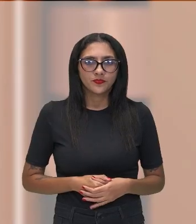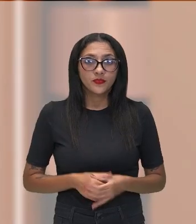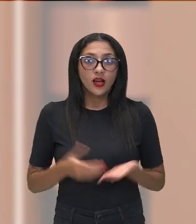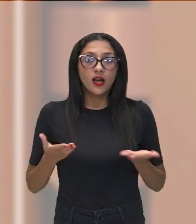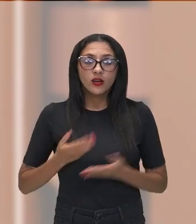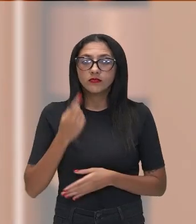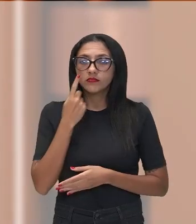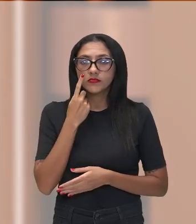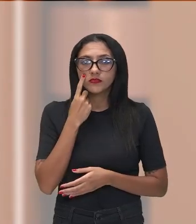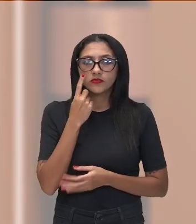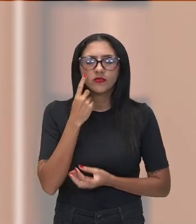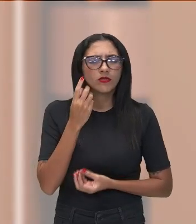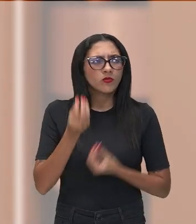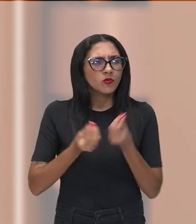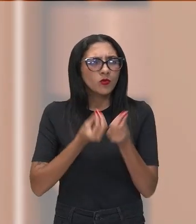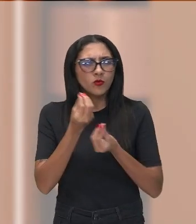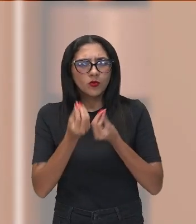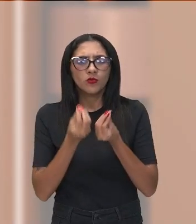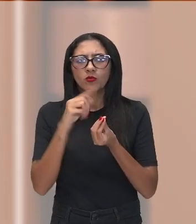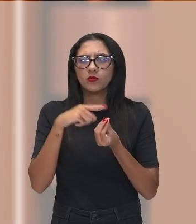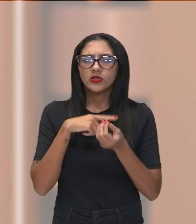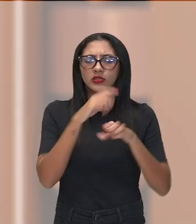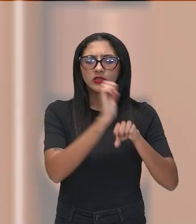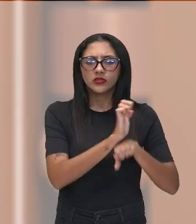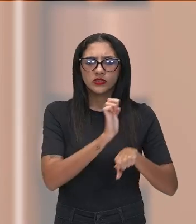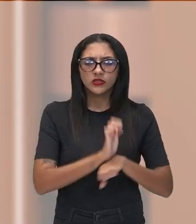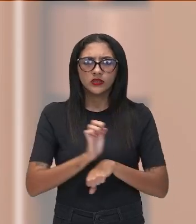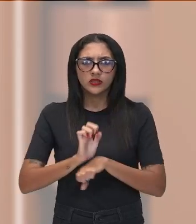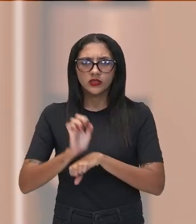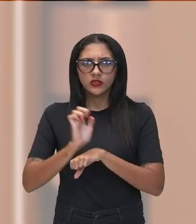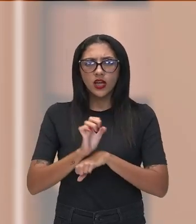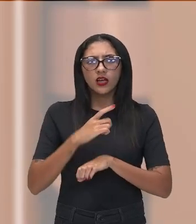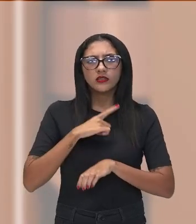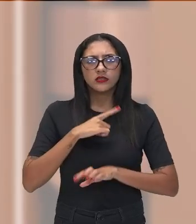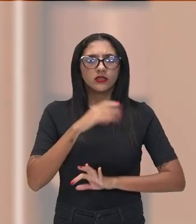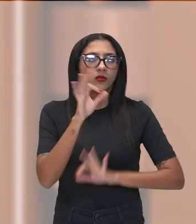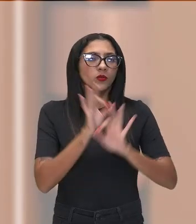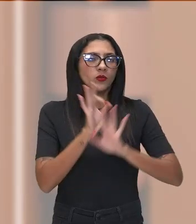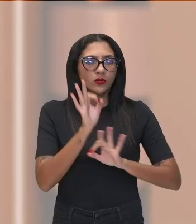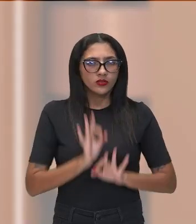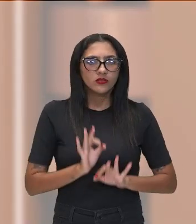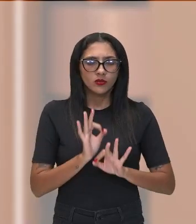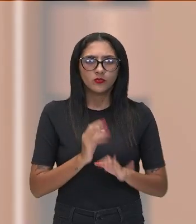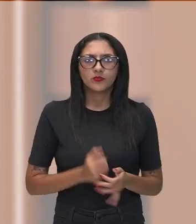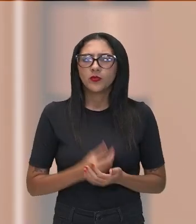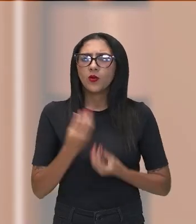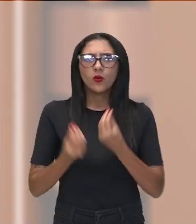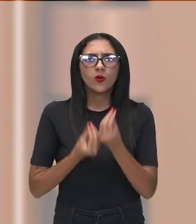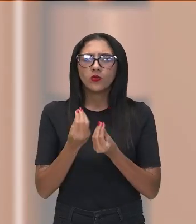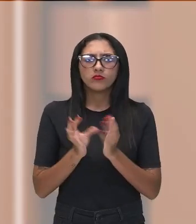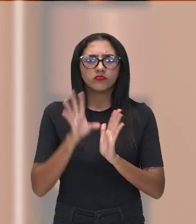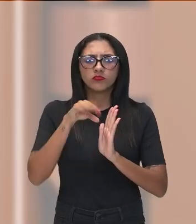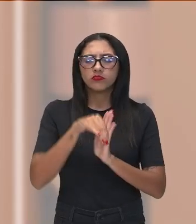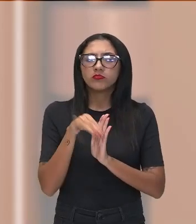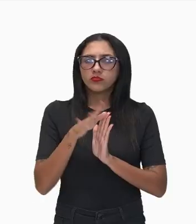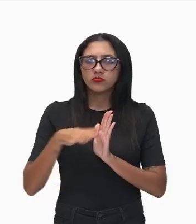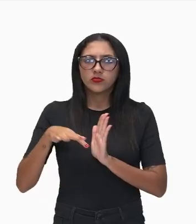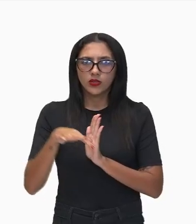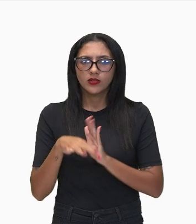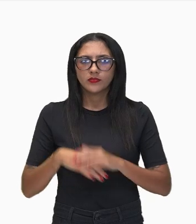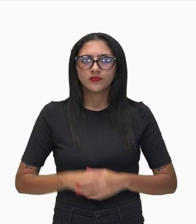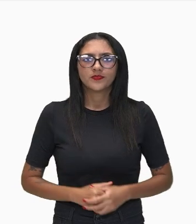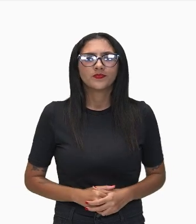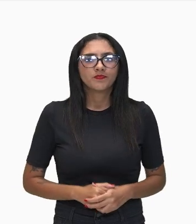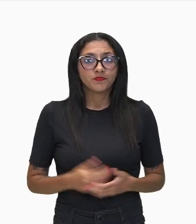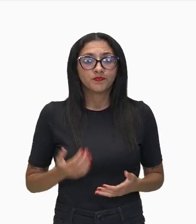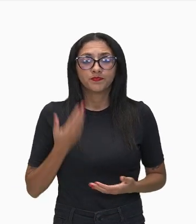os estados, eles se organizam, né? Como que está a organização do Estado Nacional.